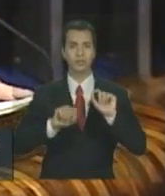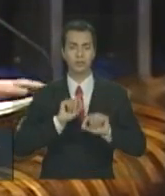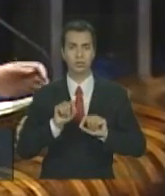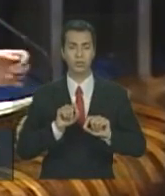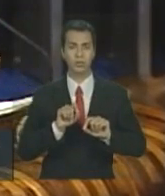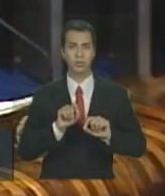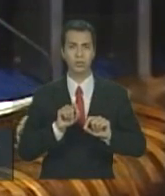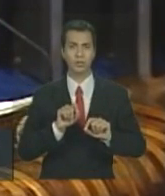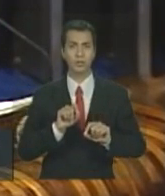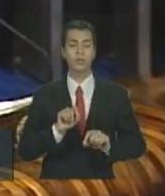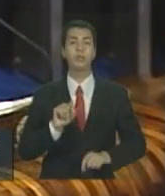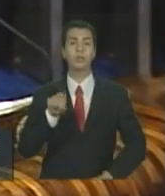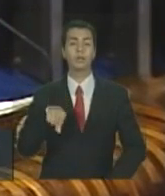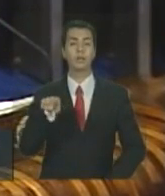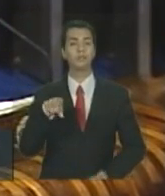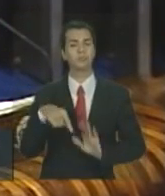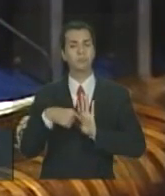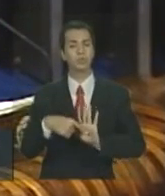país. E também,